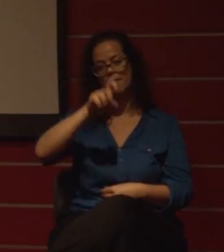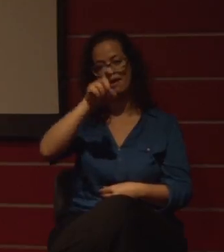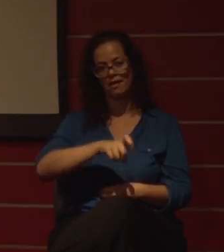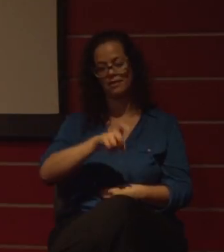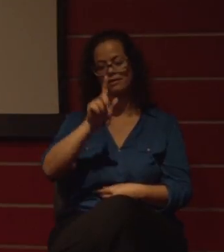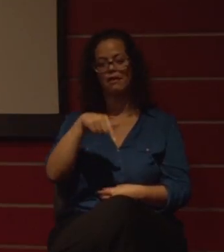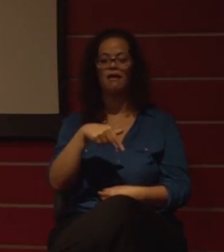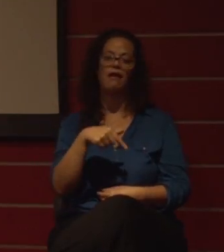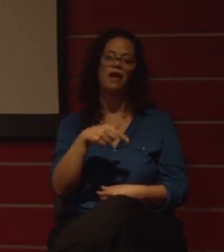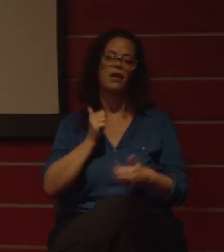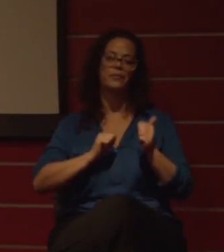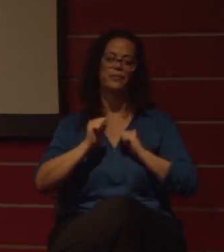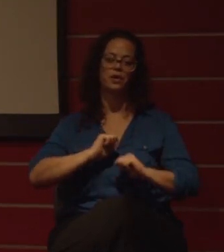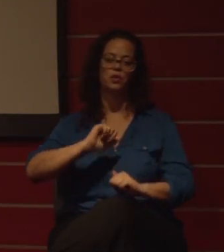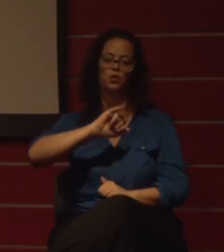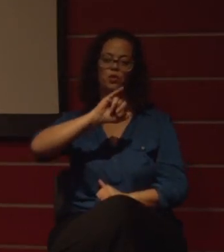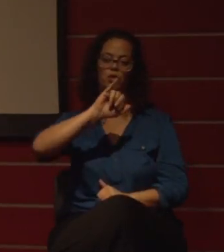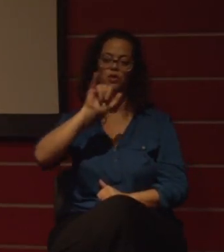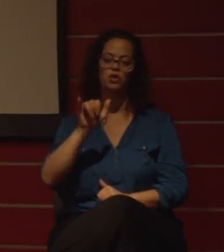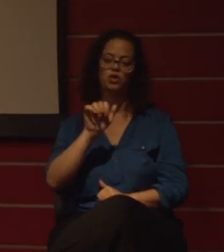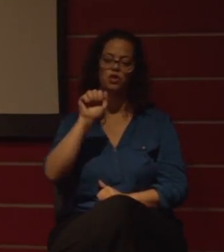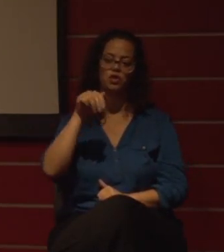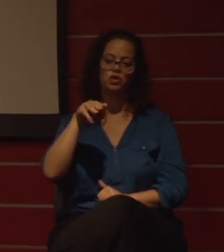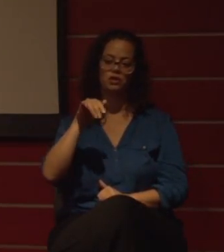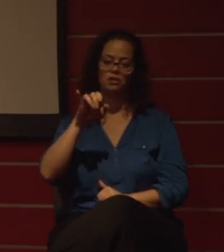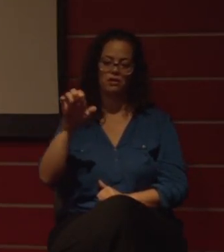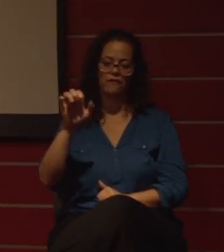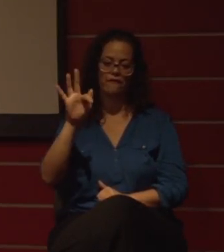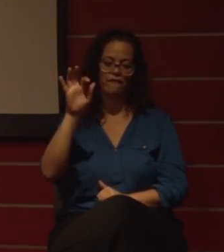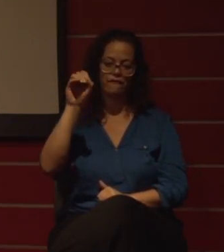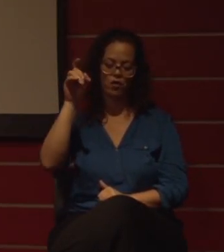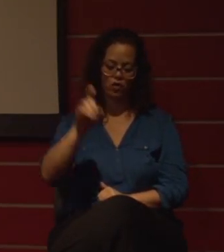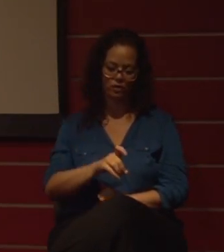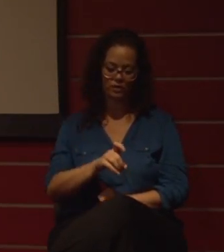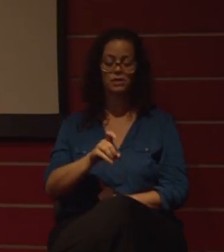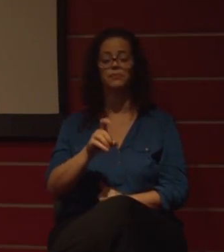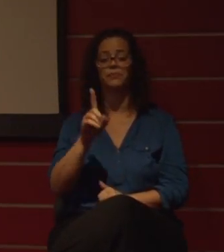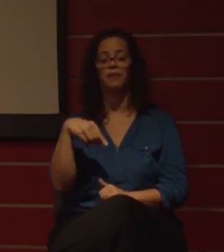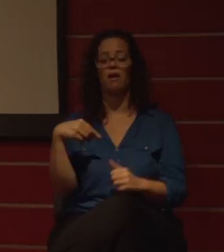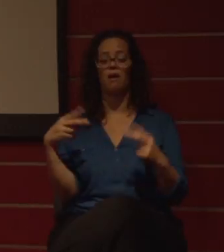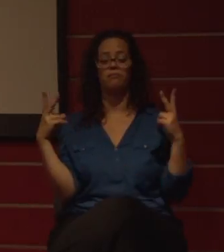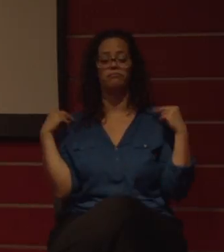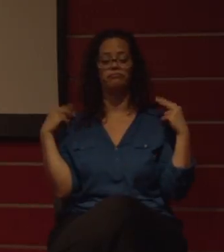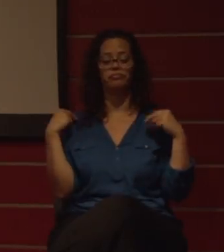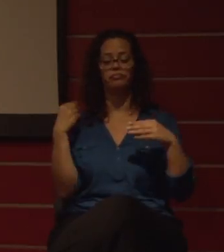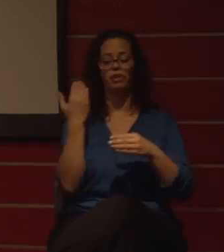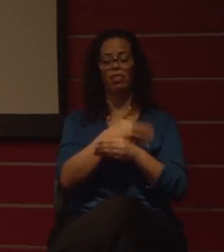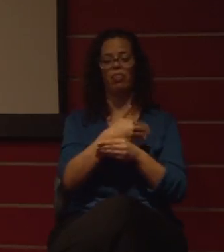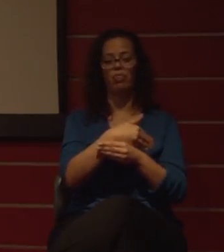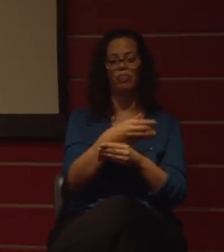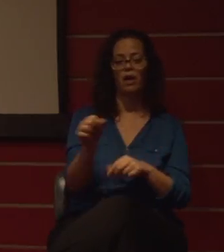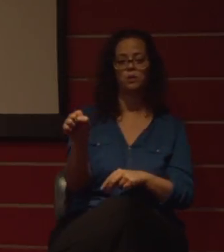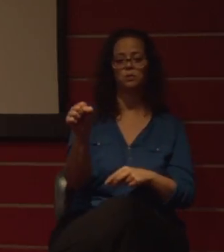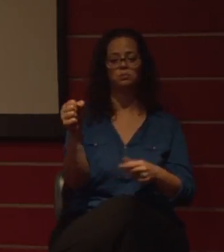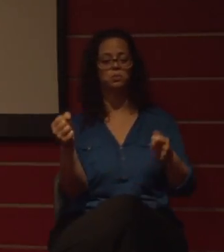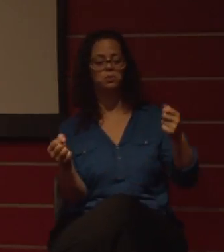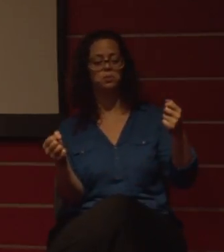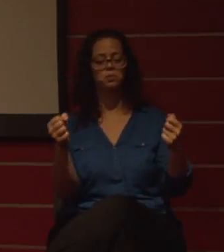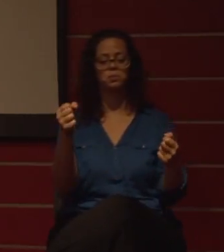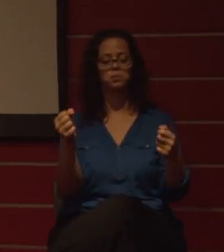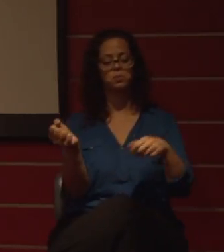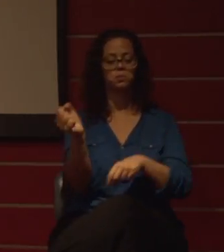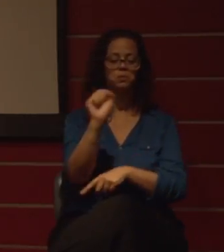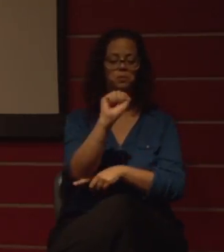e o Jamie Fox é um motorista de táxi que começou a dirigir